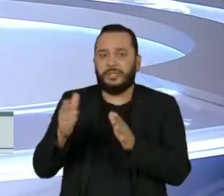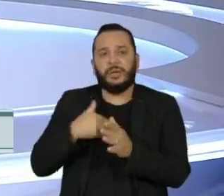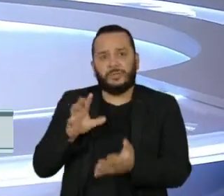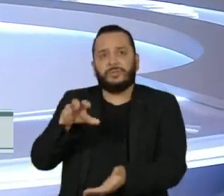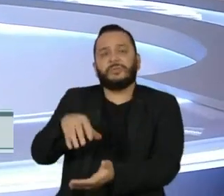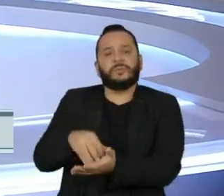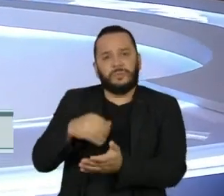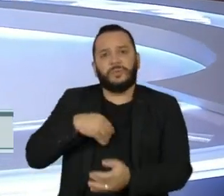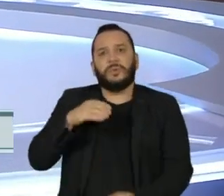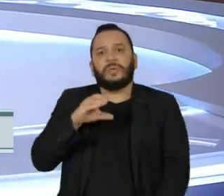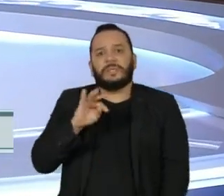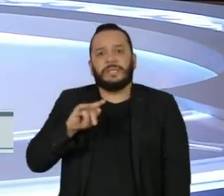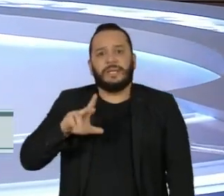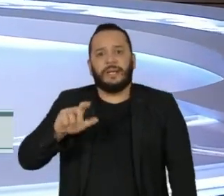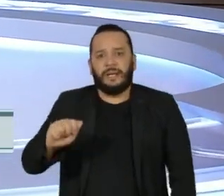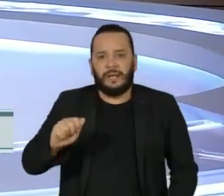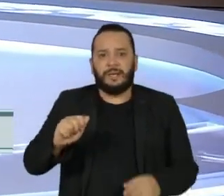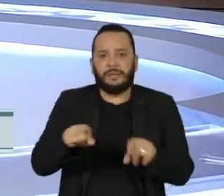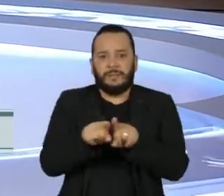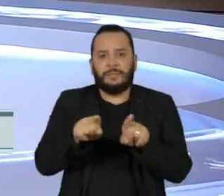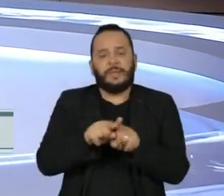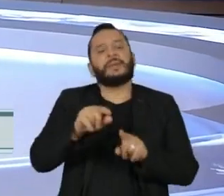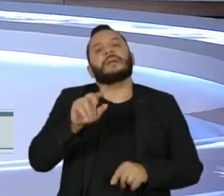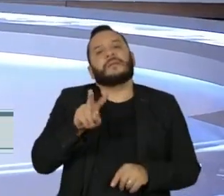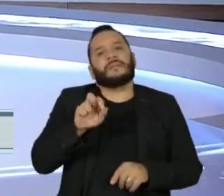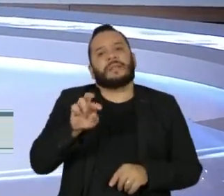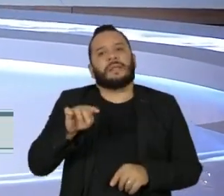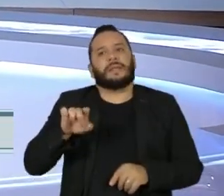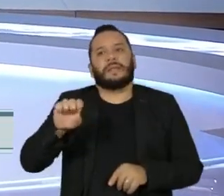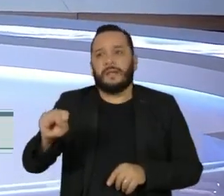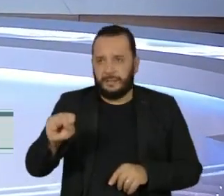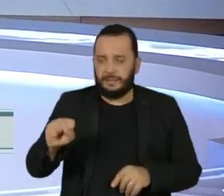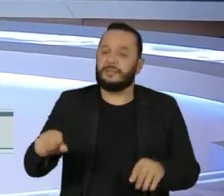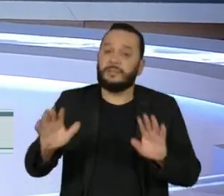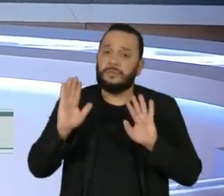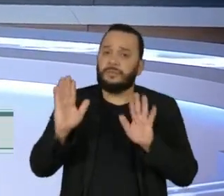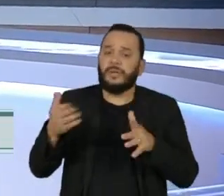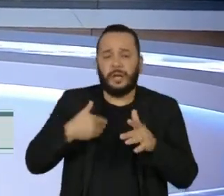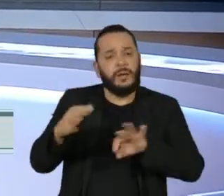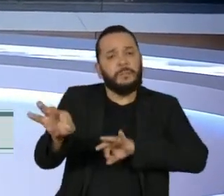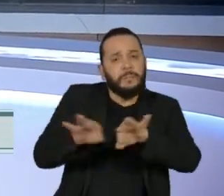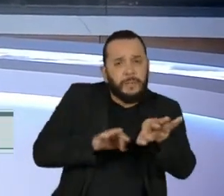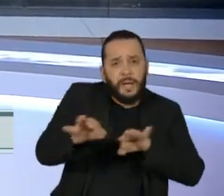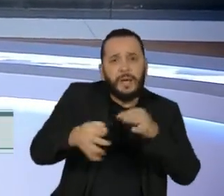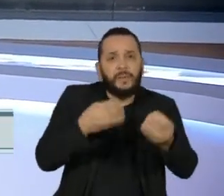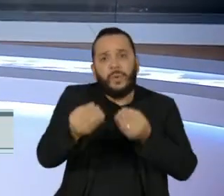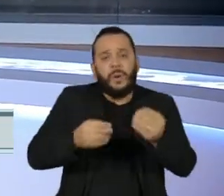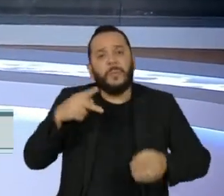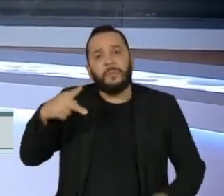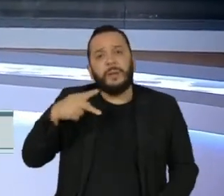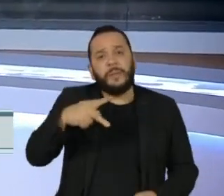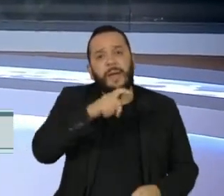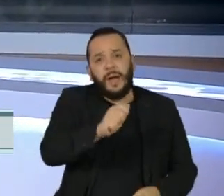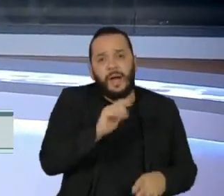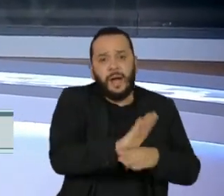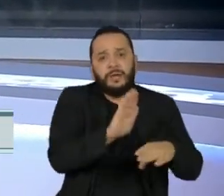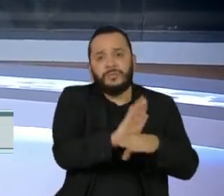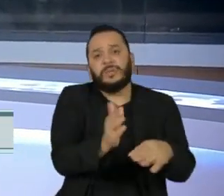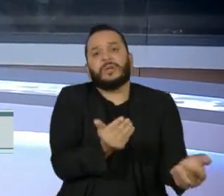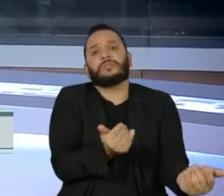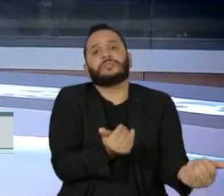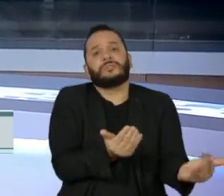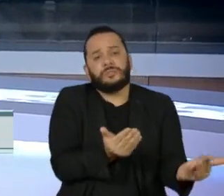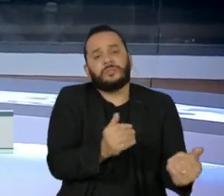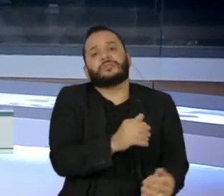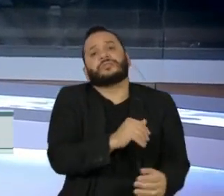e Veredas, que analisou os planos plurianuais dos governos federais, os chamados PPAs, desde 2013, ano